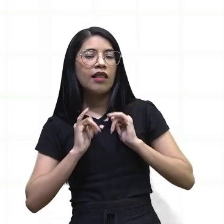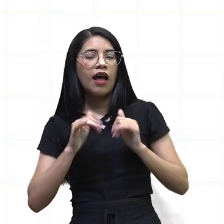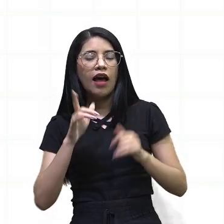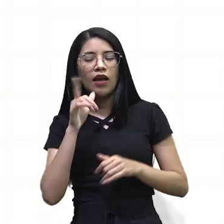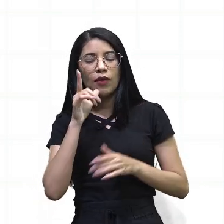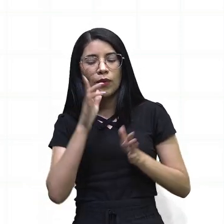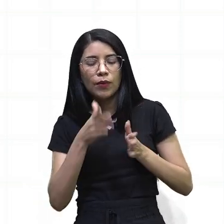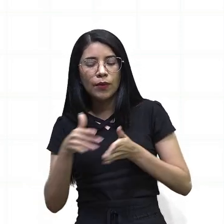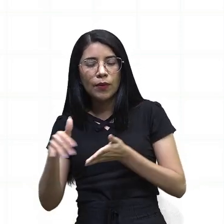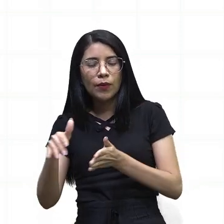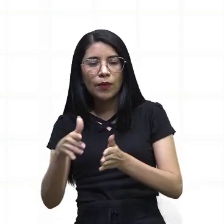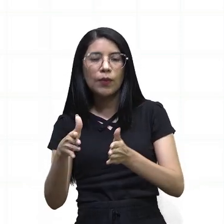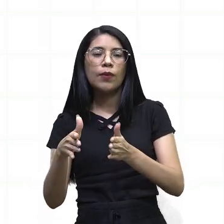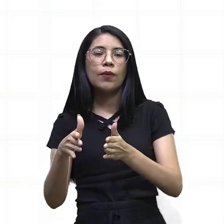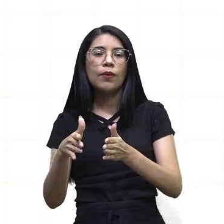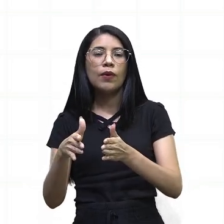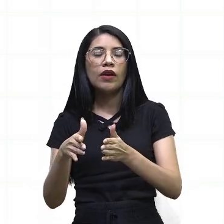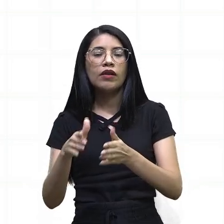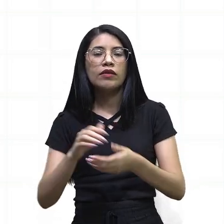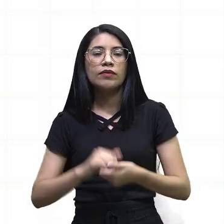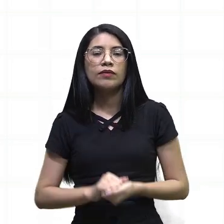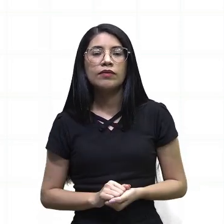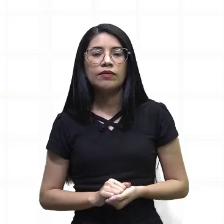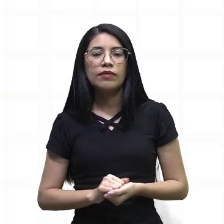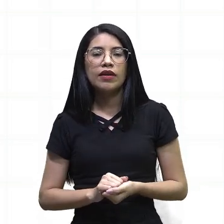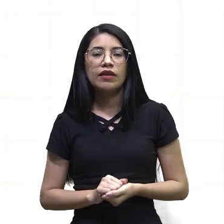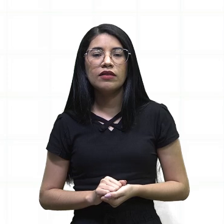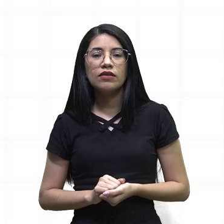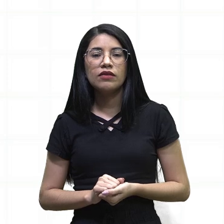de um pequeno barco do Araguaia,